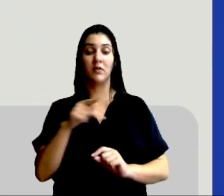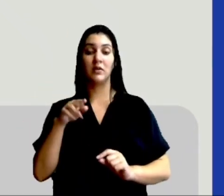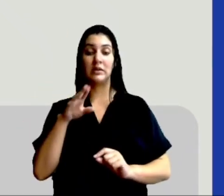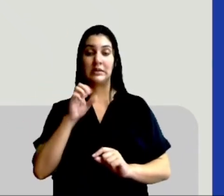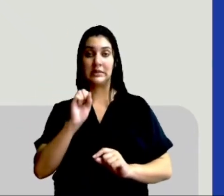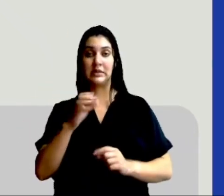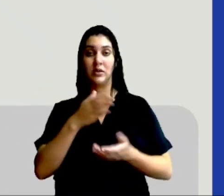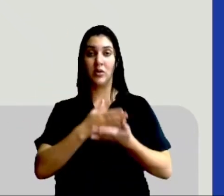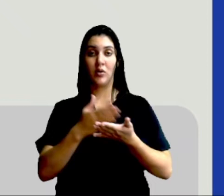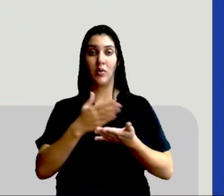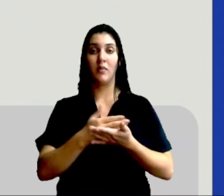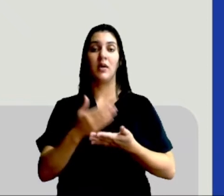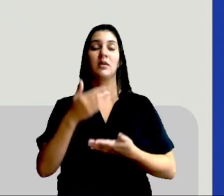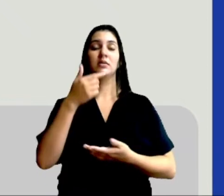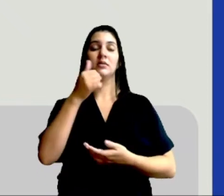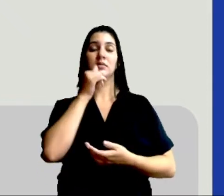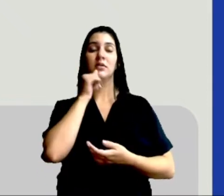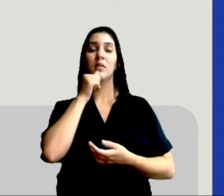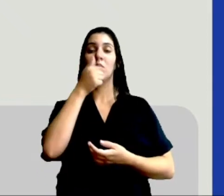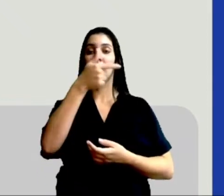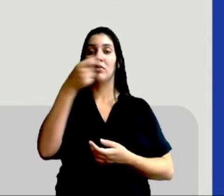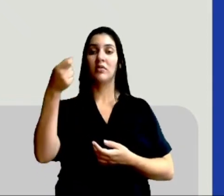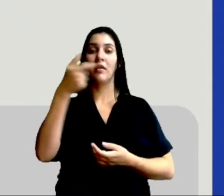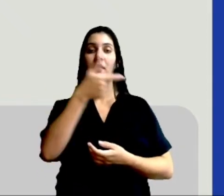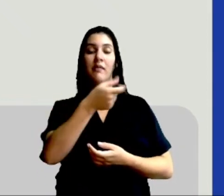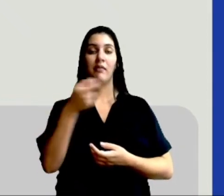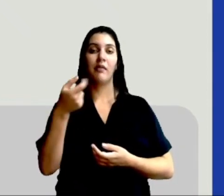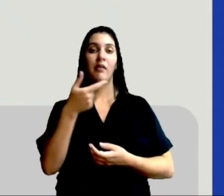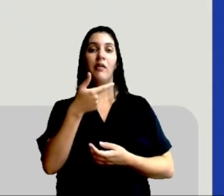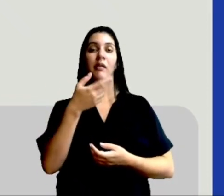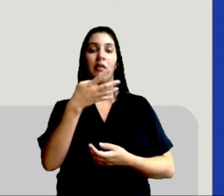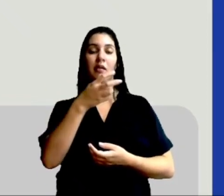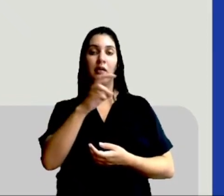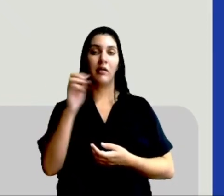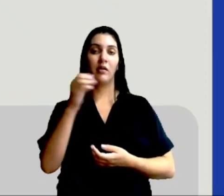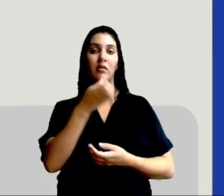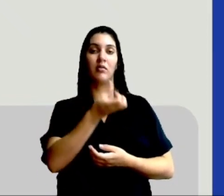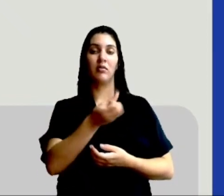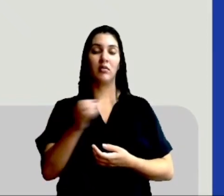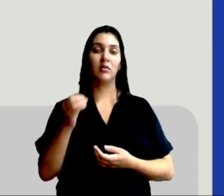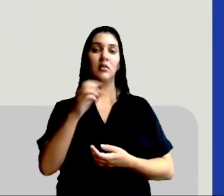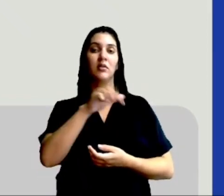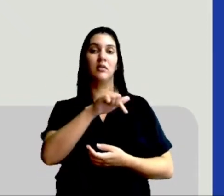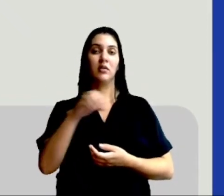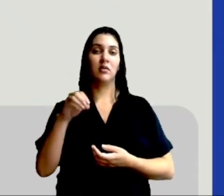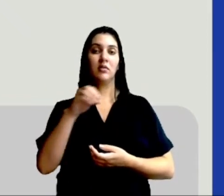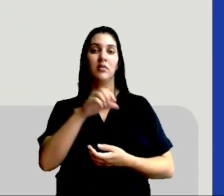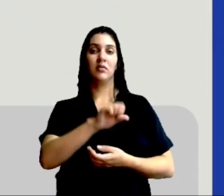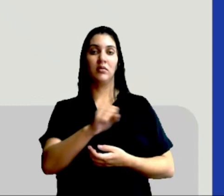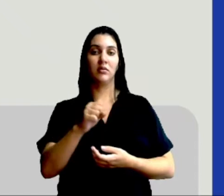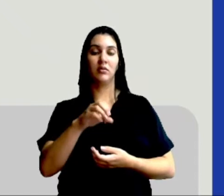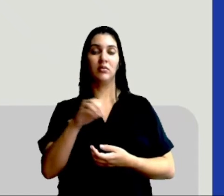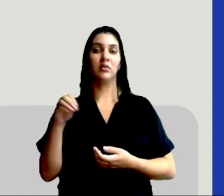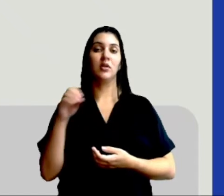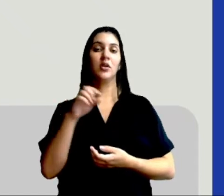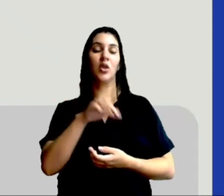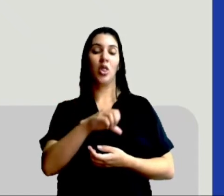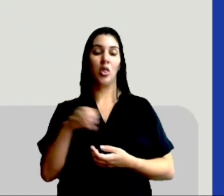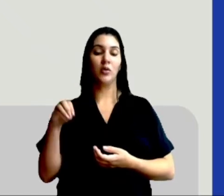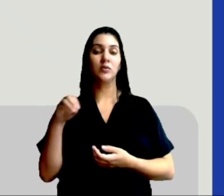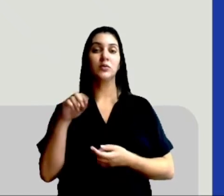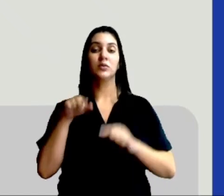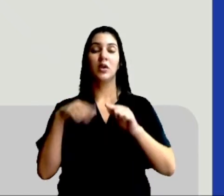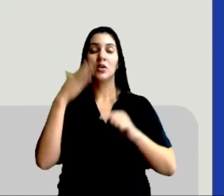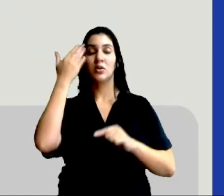do 100, de 100 em 100, 200, 300, 400, 500, 600, 700, 800,